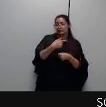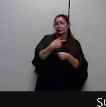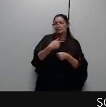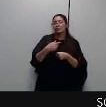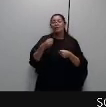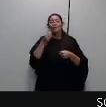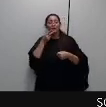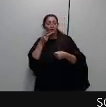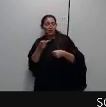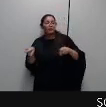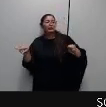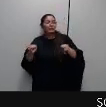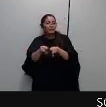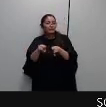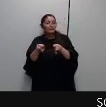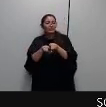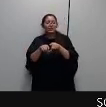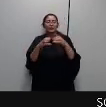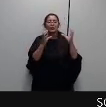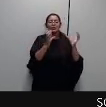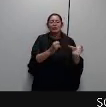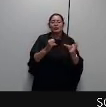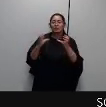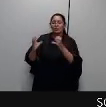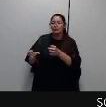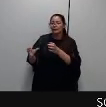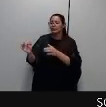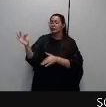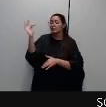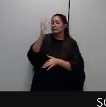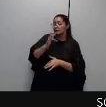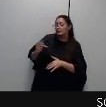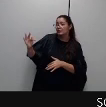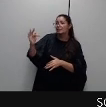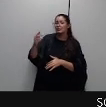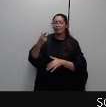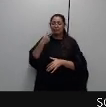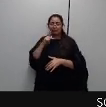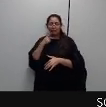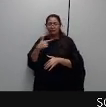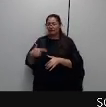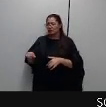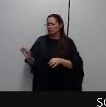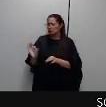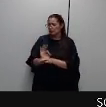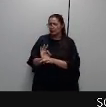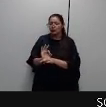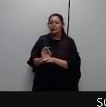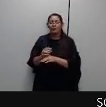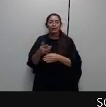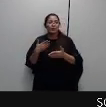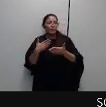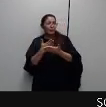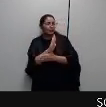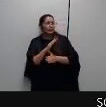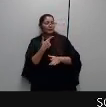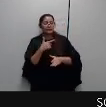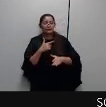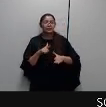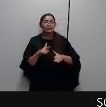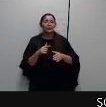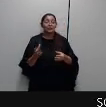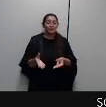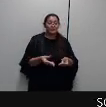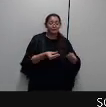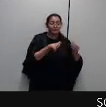as execuções de natureza fiscal não são suspensas pelo deferimento da recuperação judicial ressalvada a